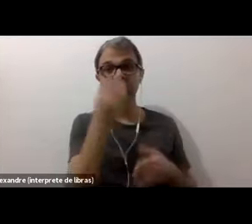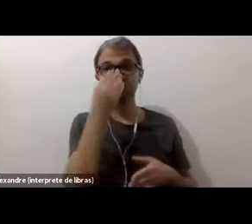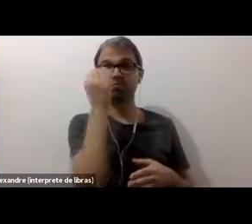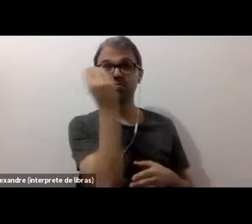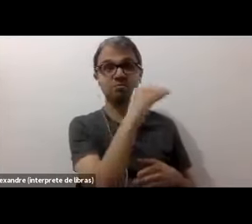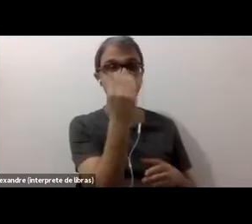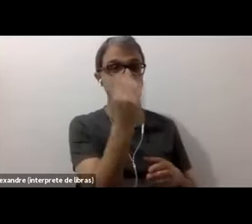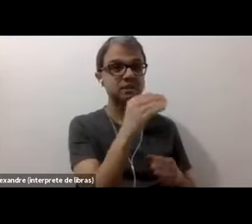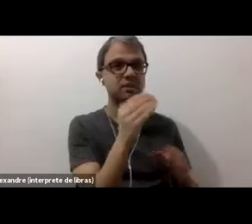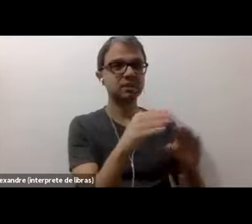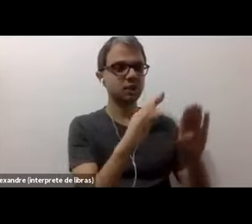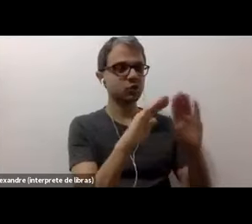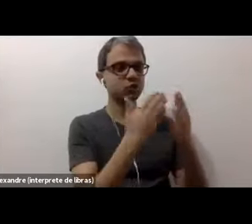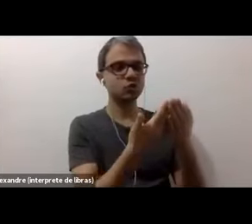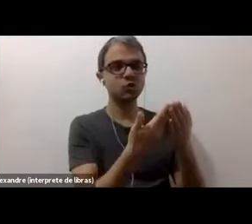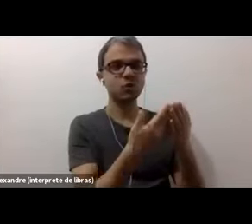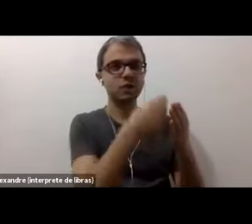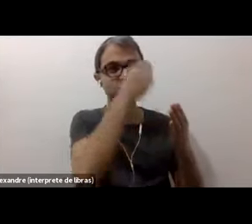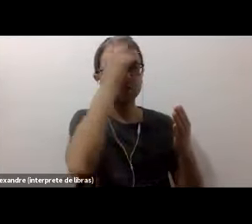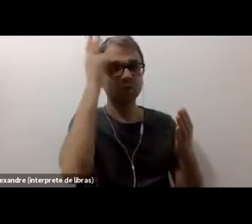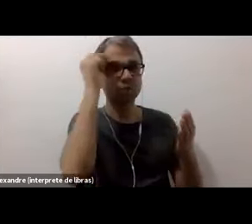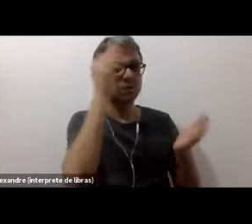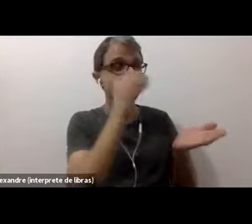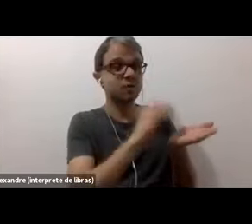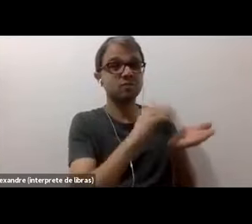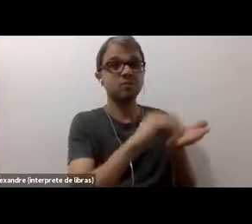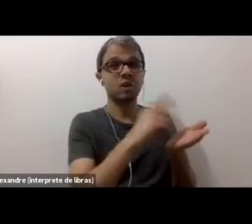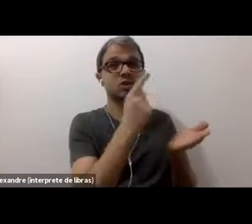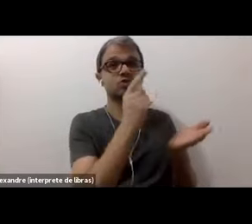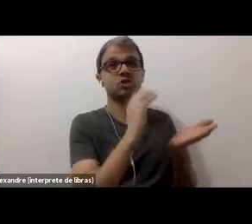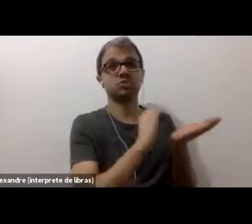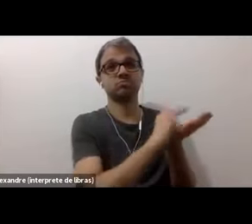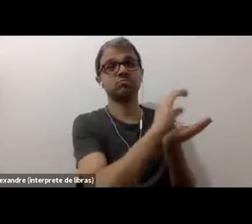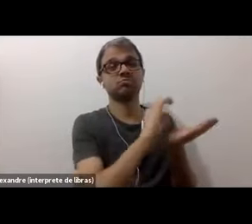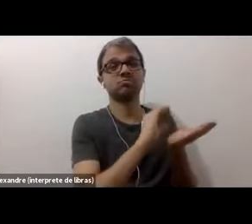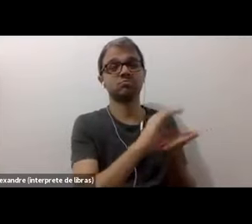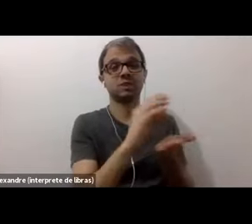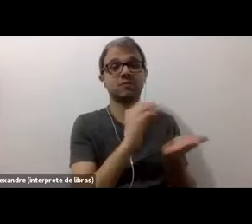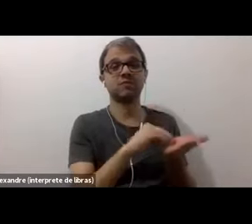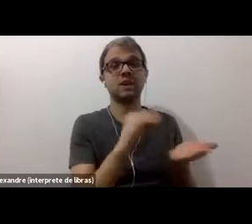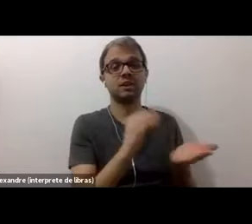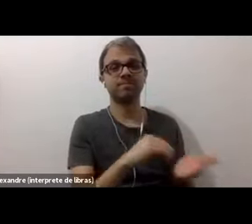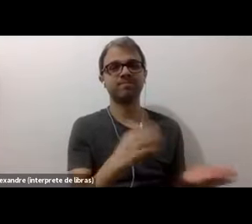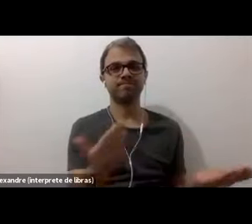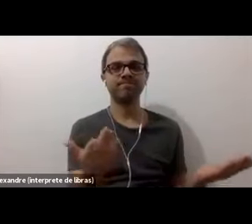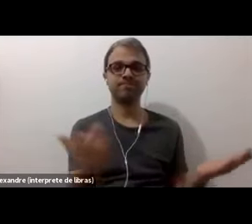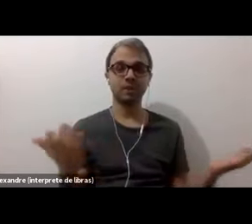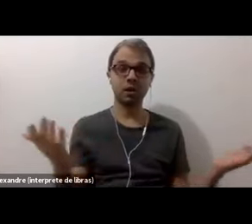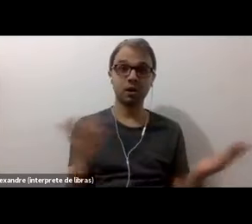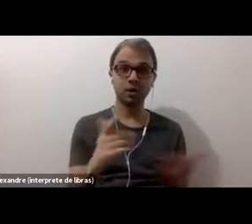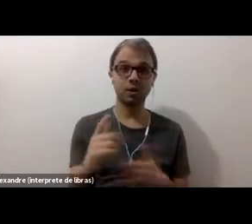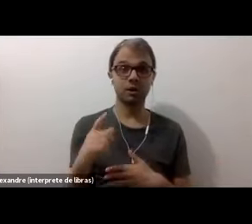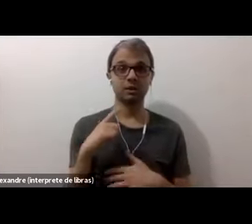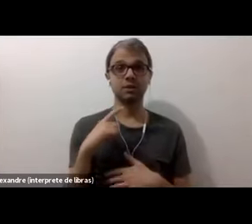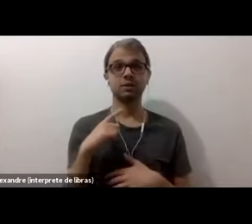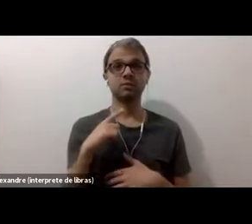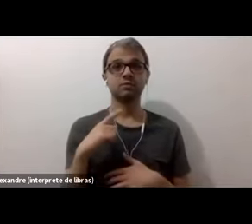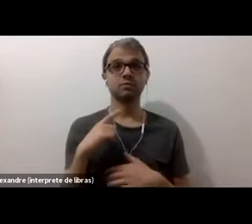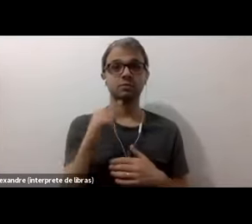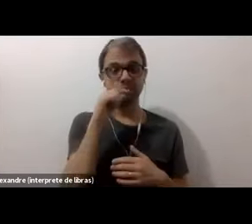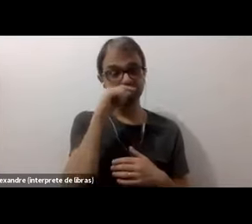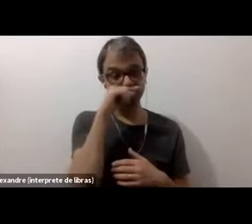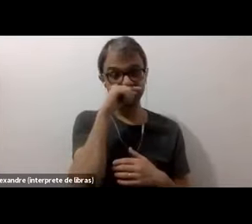pública tem, e assim, a gente vê que existe um movimento que está sendo, que